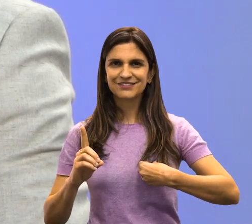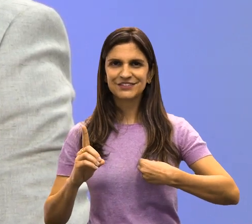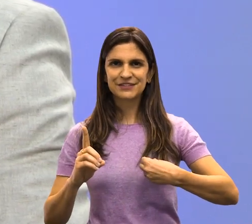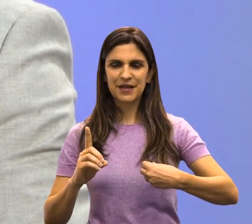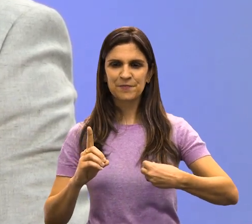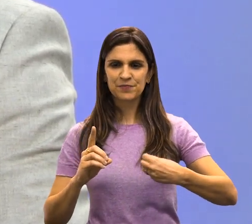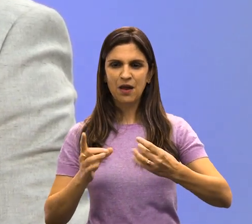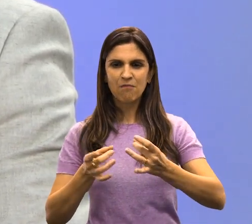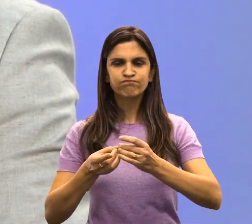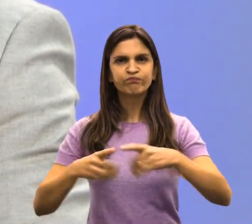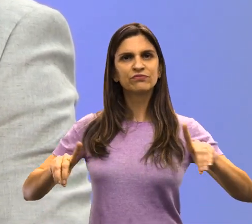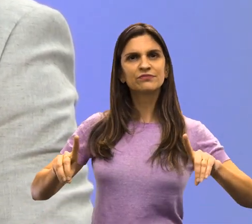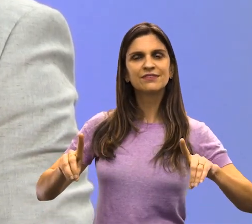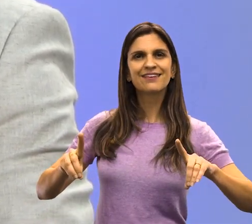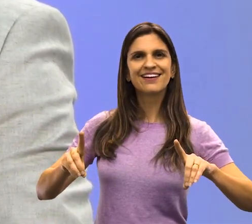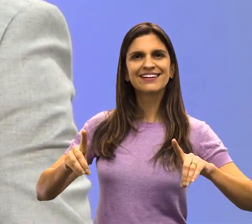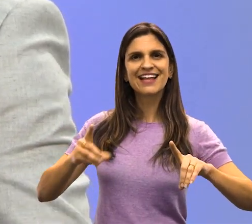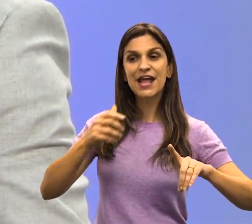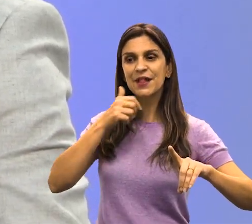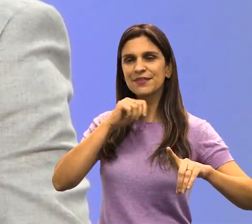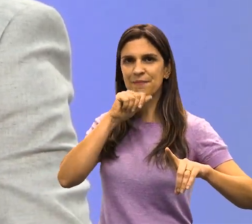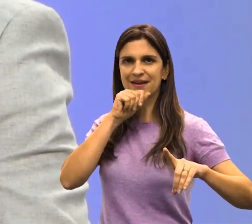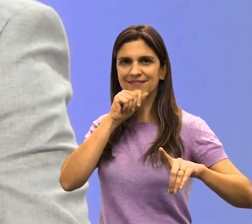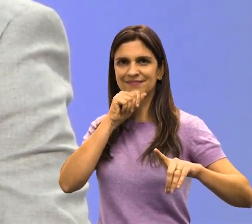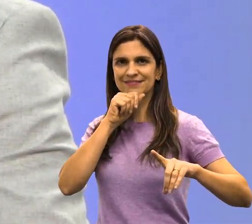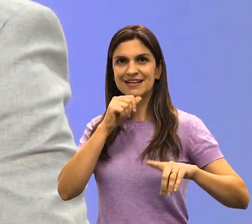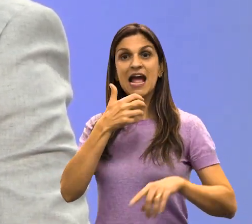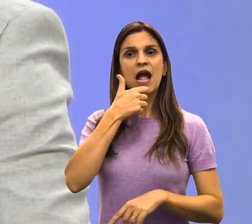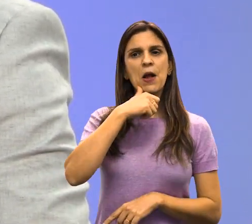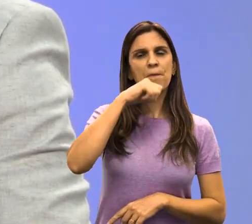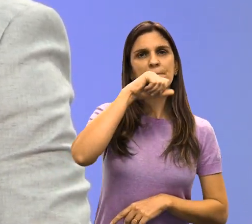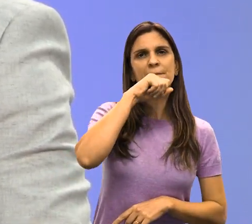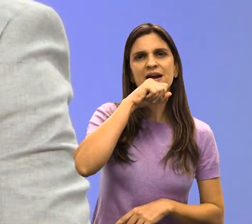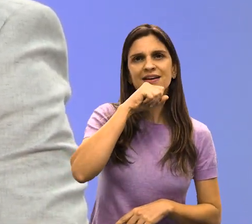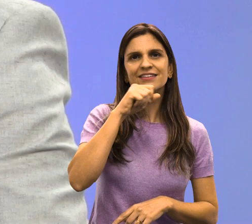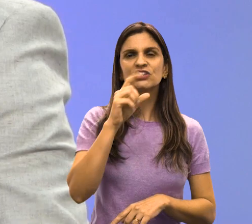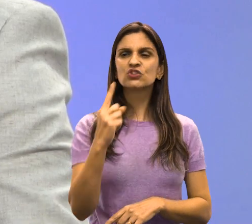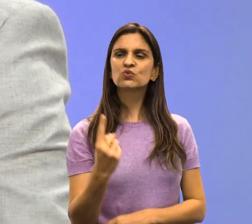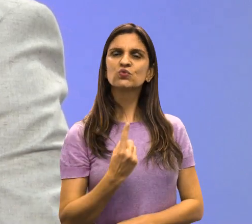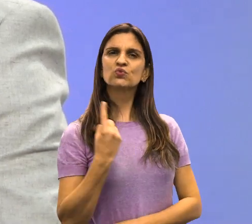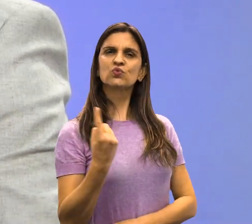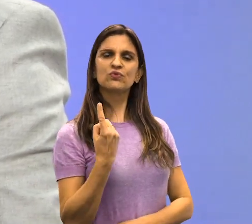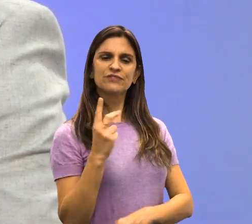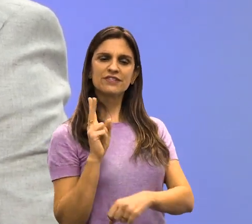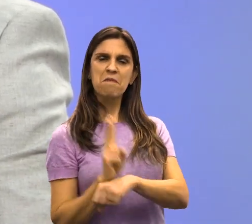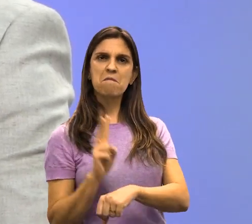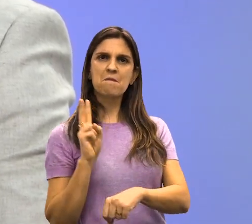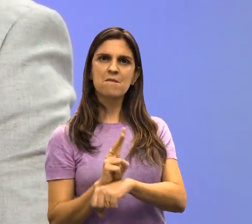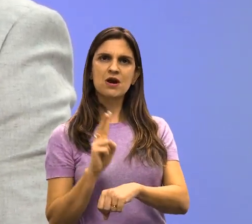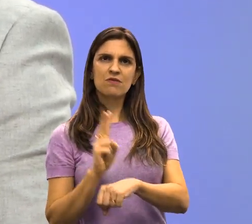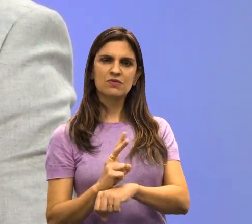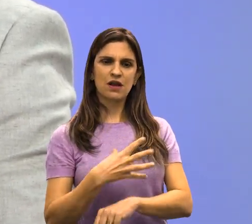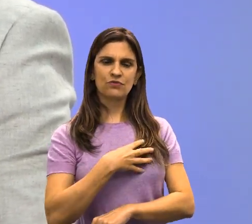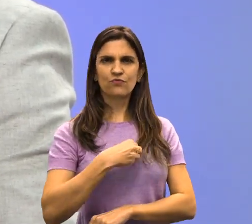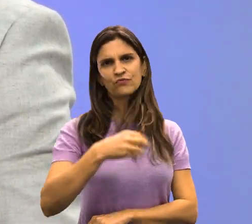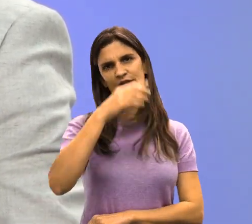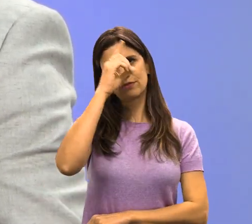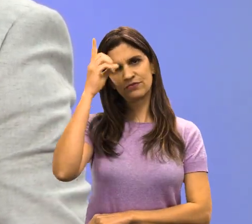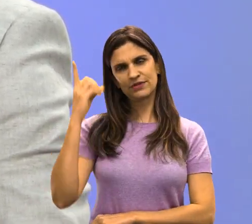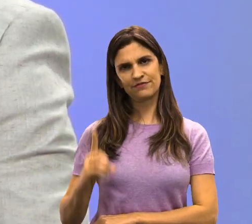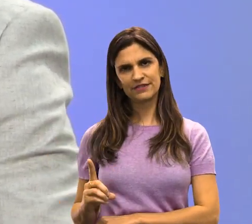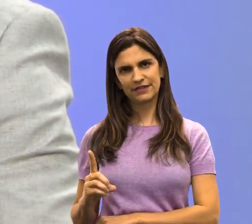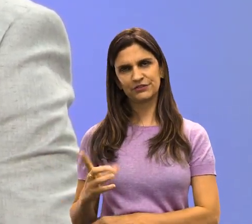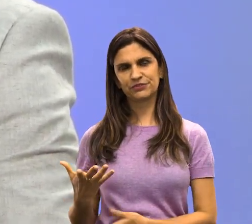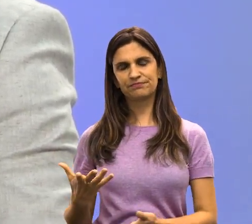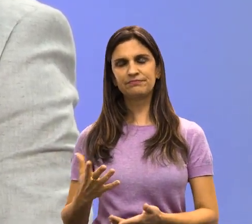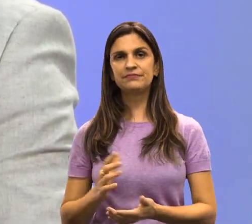deficiência. Olha a carga que fica para essa mulher. Então, ela precisa, sim, de um acompanhamento, de